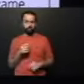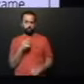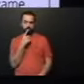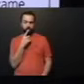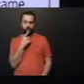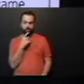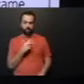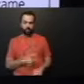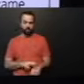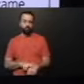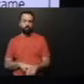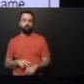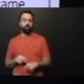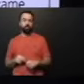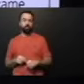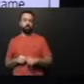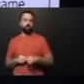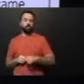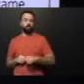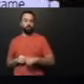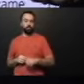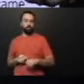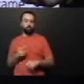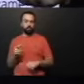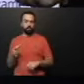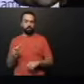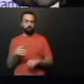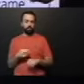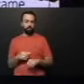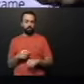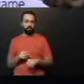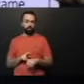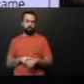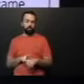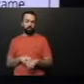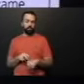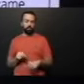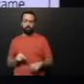Xingar, som de CH. Peixe, som de CH.